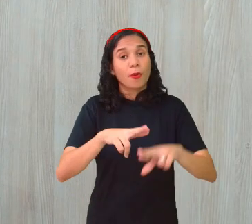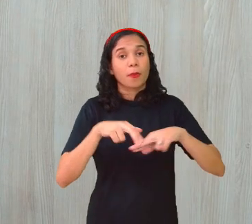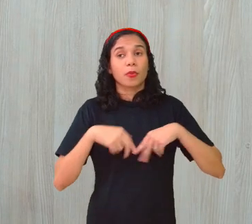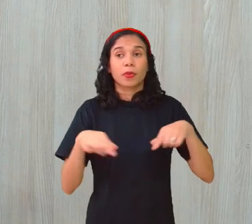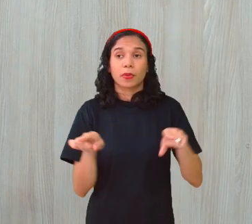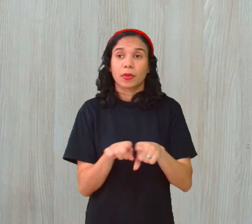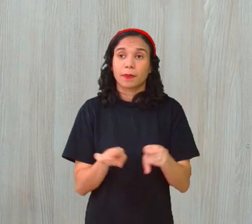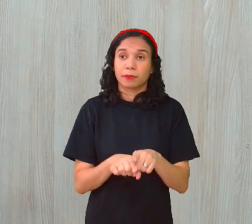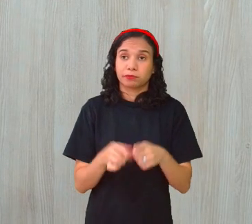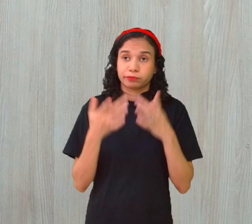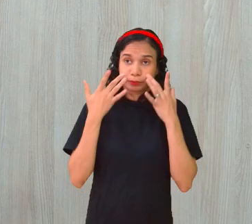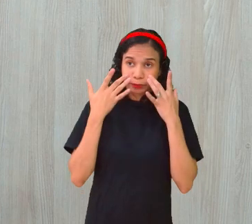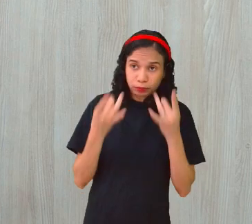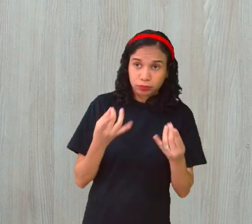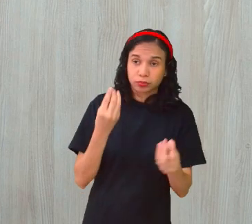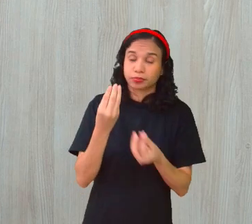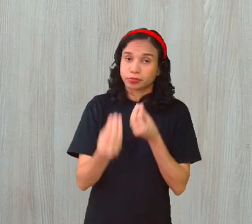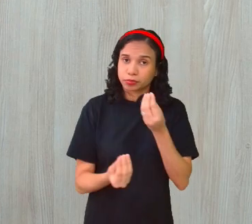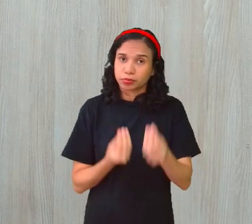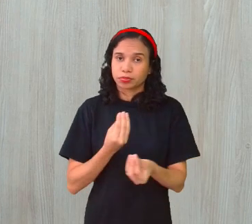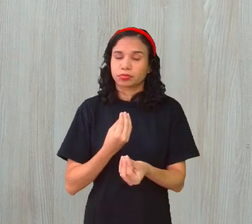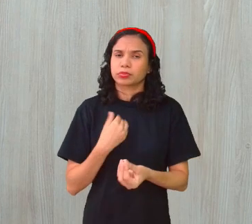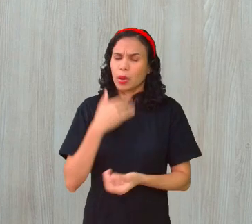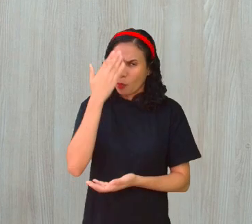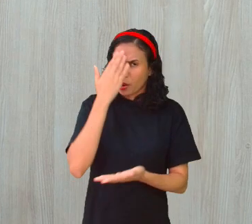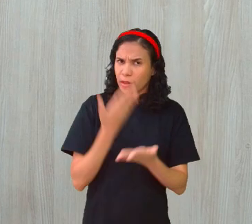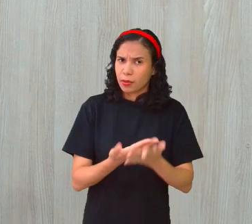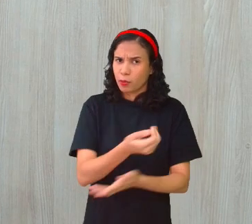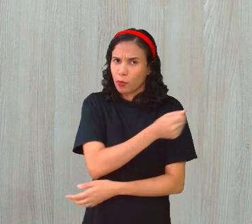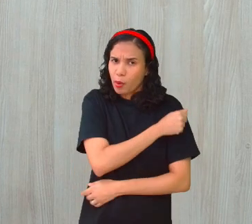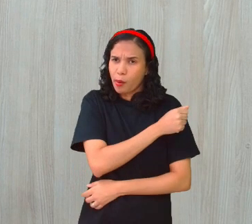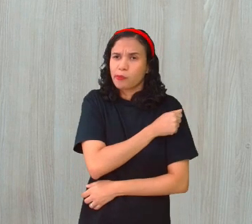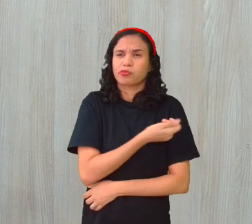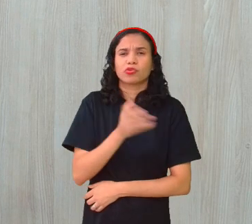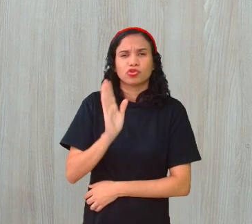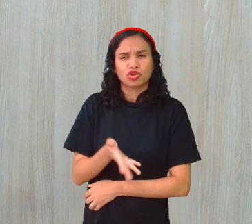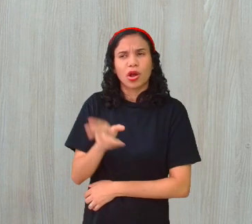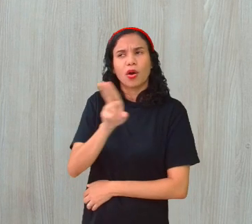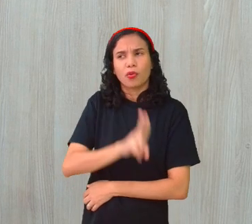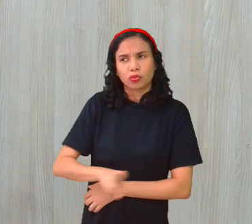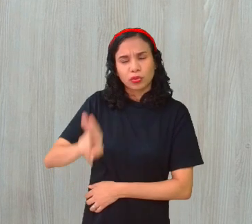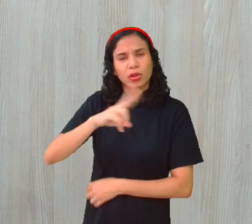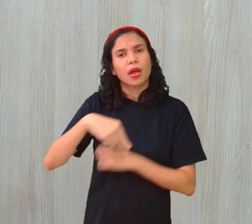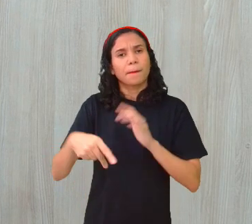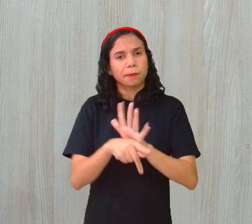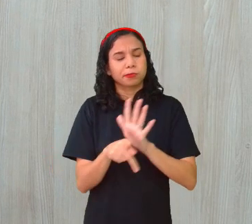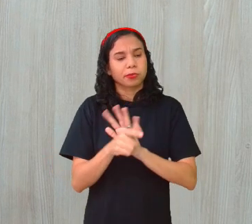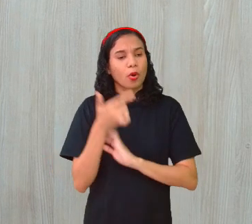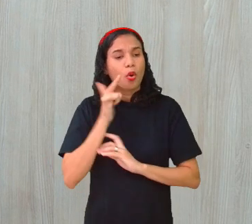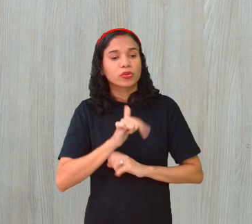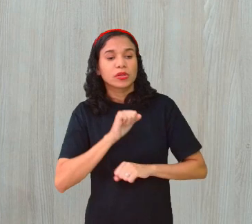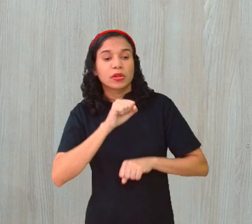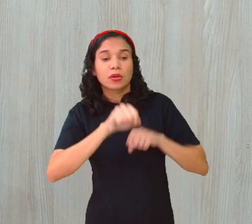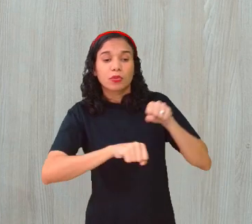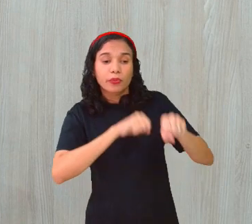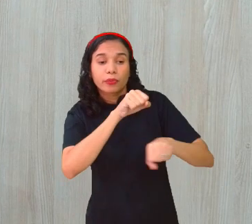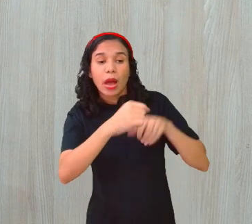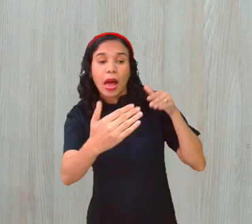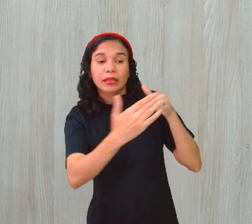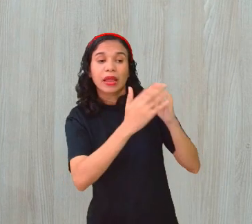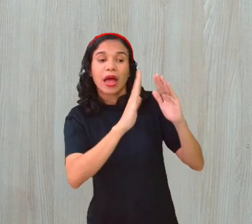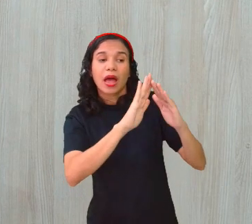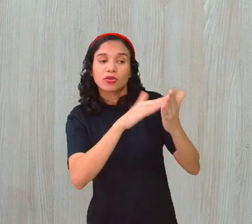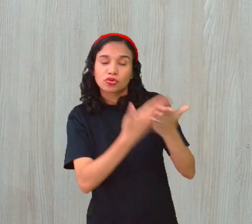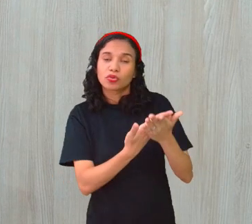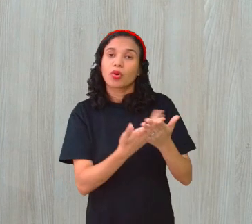alguns cuidados, né? Acredito que alguns alunos devem utilizar aí também algumas ciclofaixas para ir para a escola. Então, ter